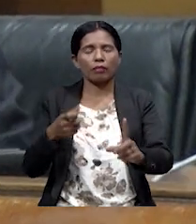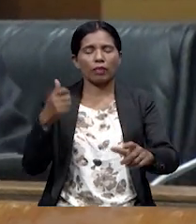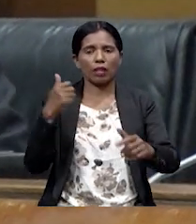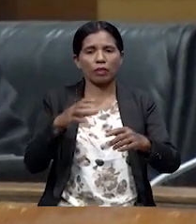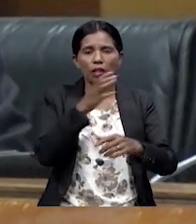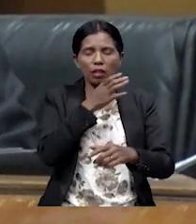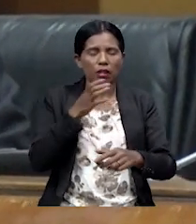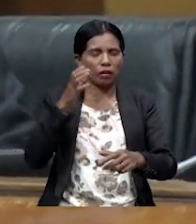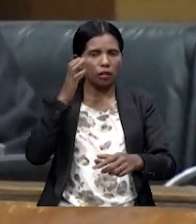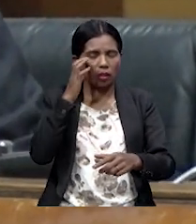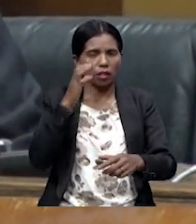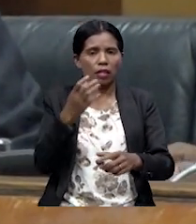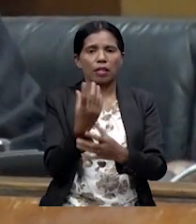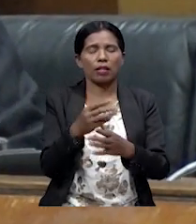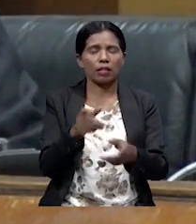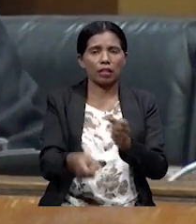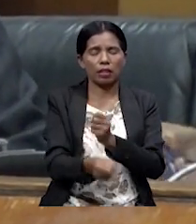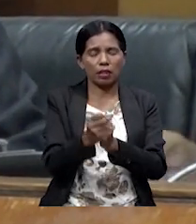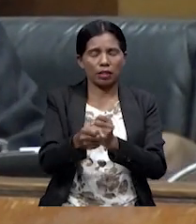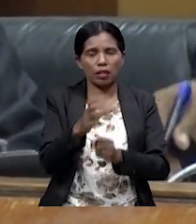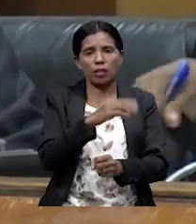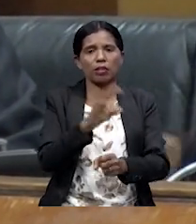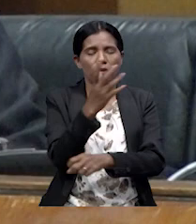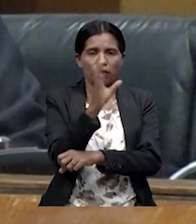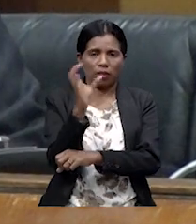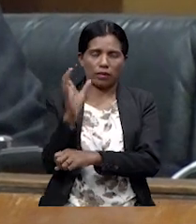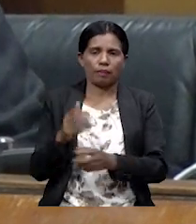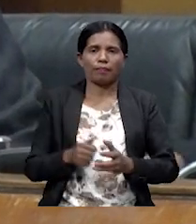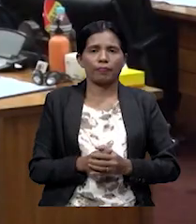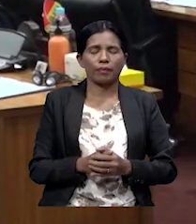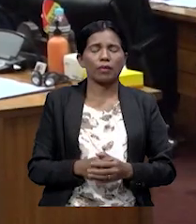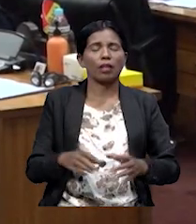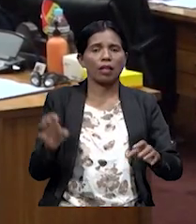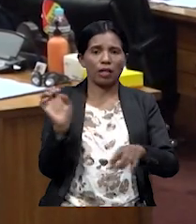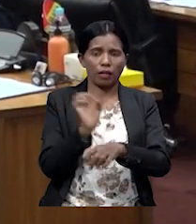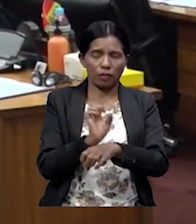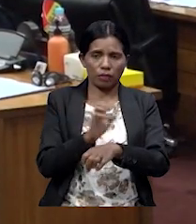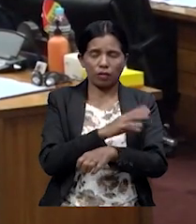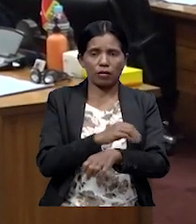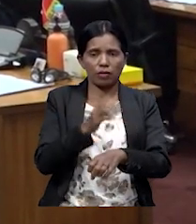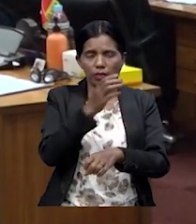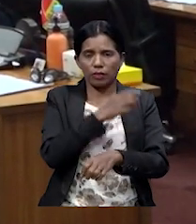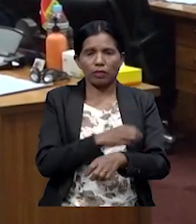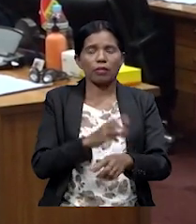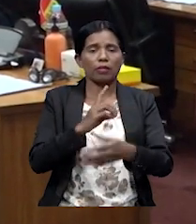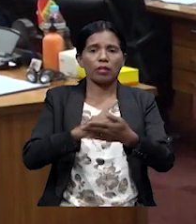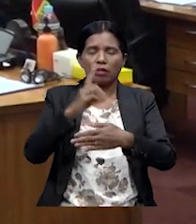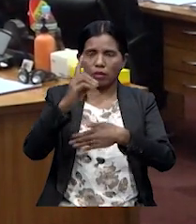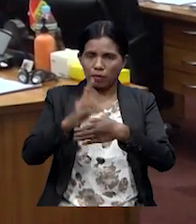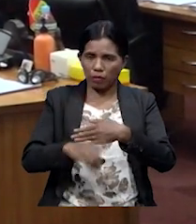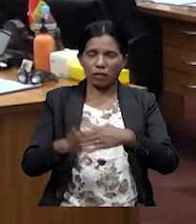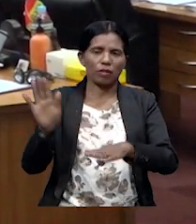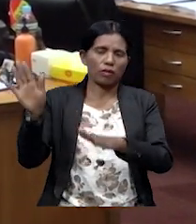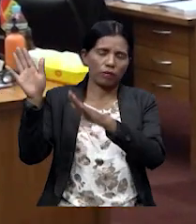agricultura, pecuária, pescas no floresta. Economia no emprego, turismo, desenvolvimento rural